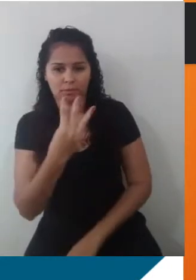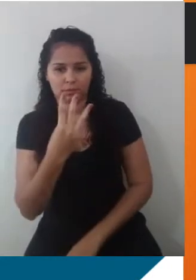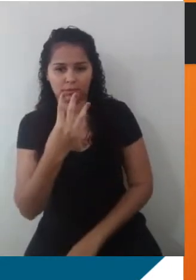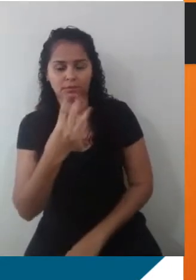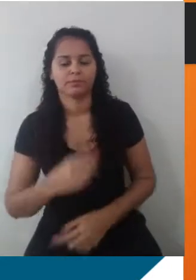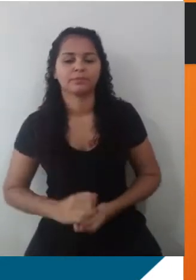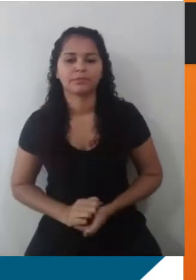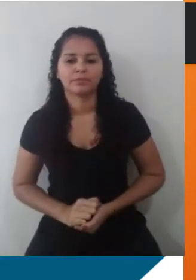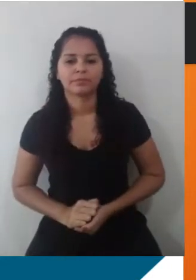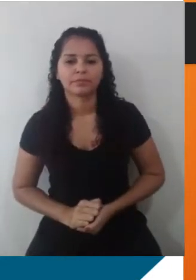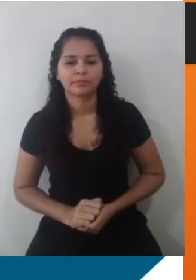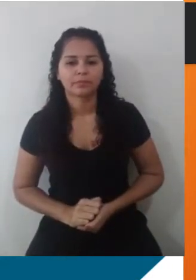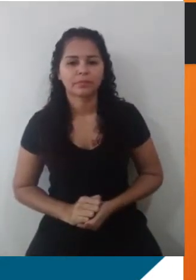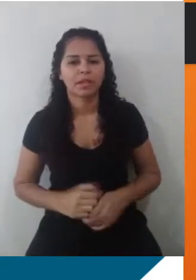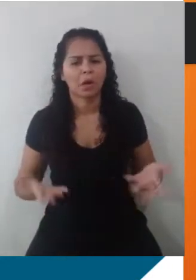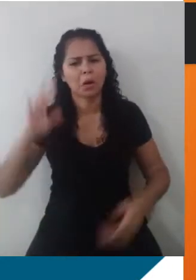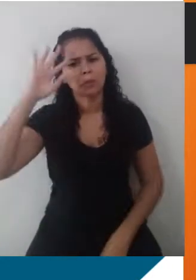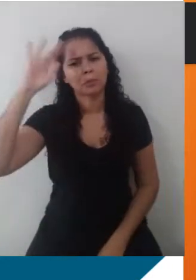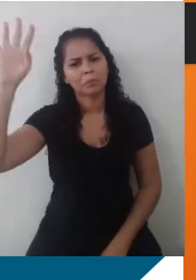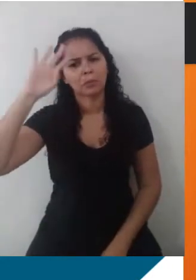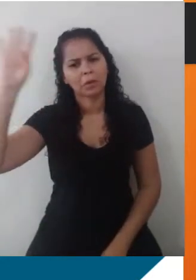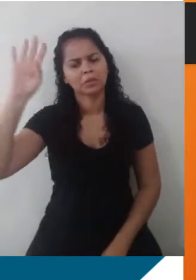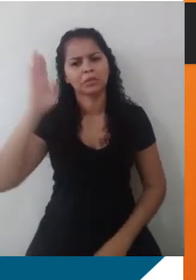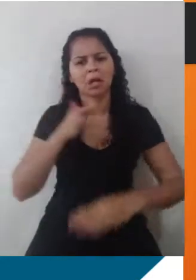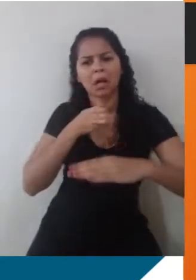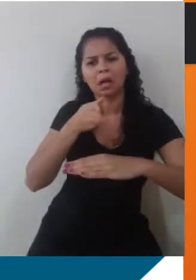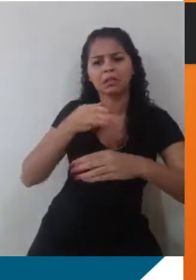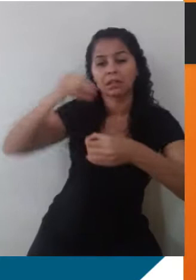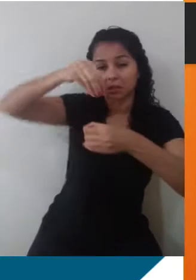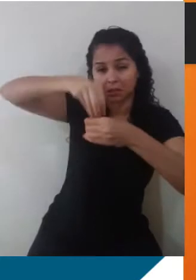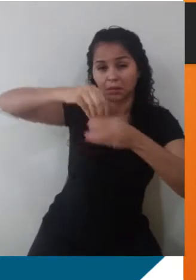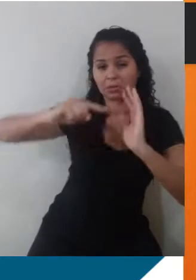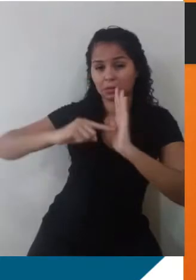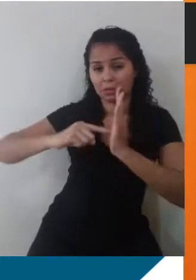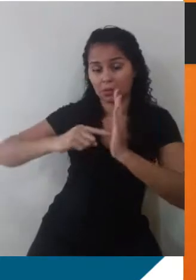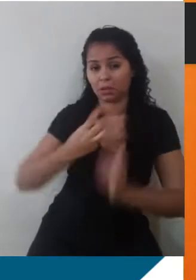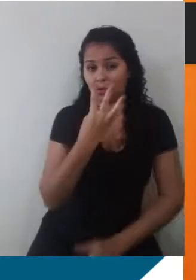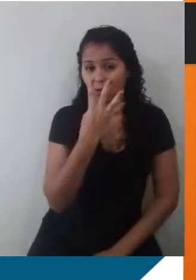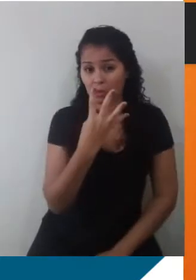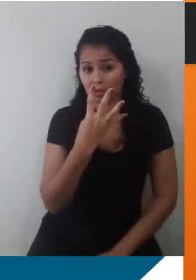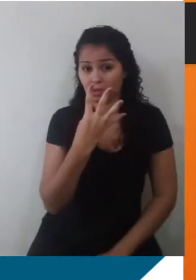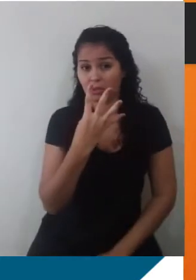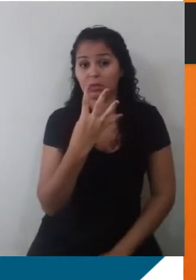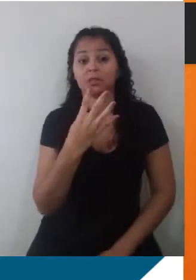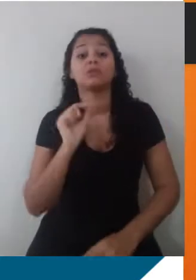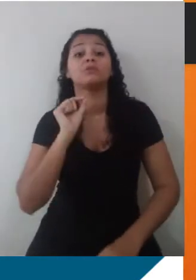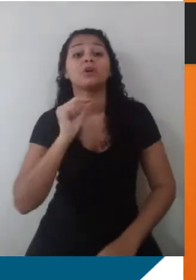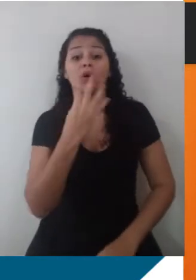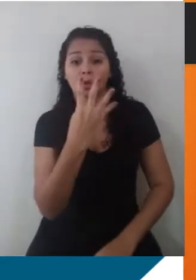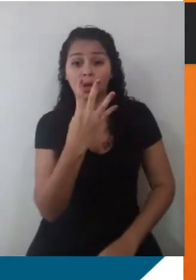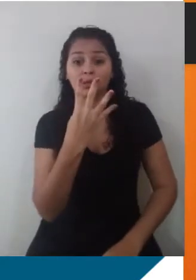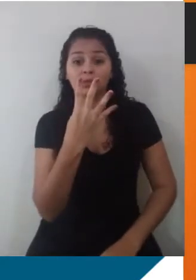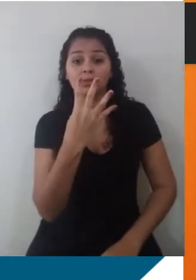3. Vamos imaginar que o valor de entrada seja 4. A primeira coisa que a máquina vai fazer é